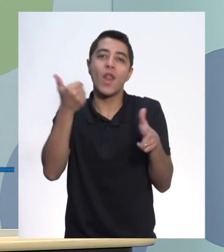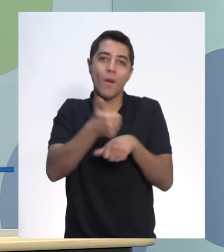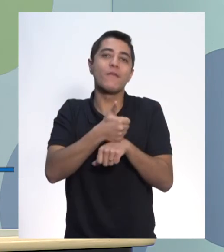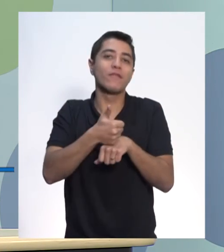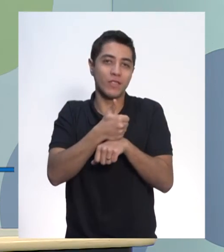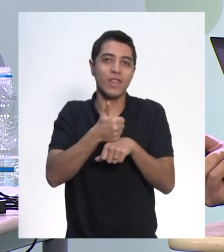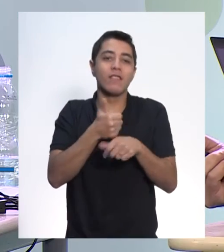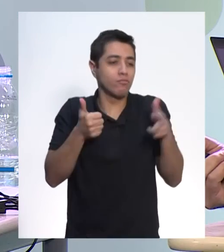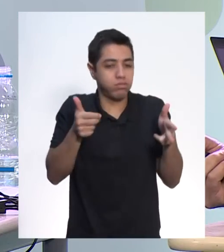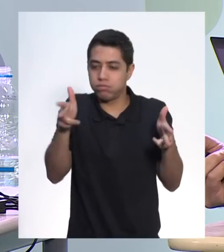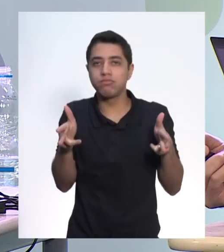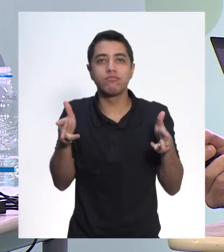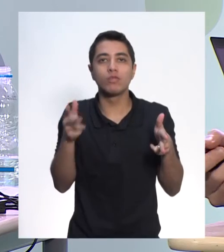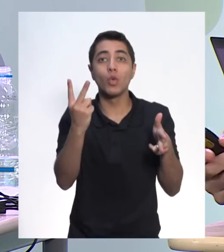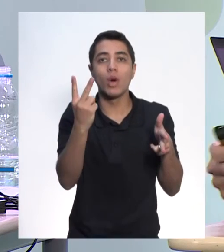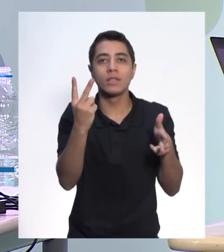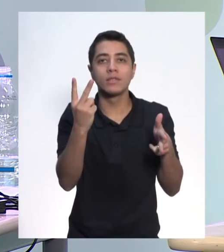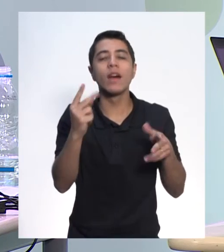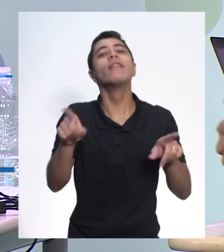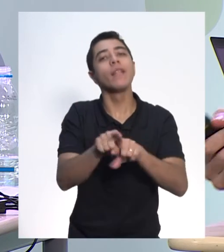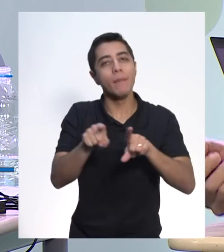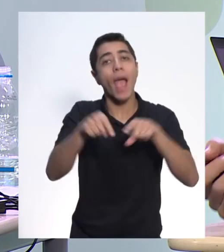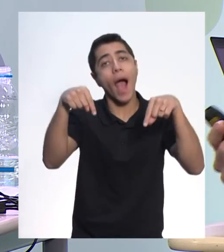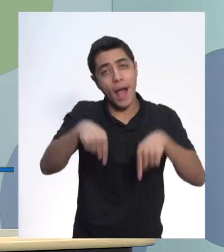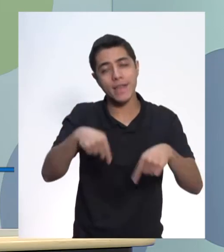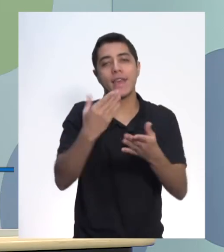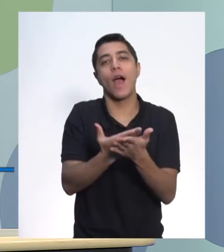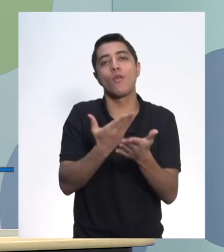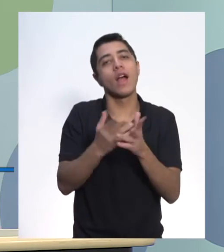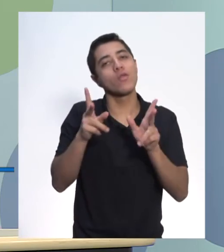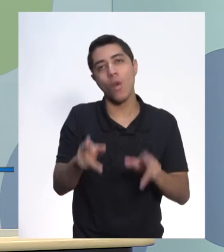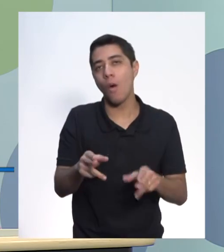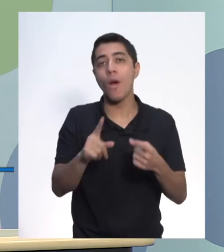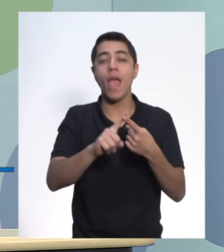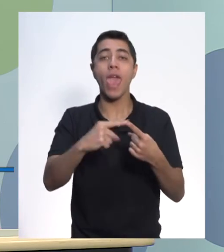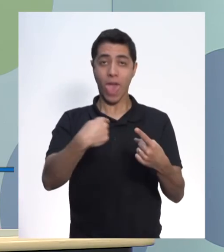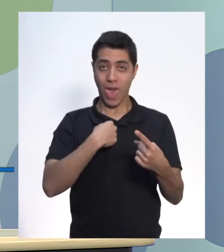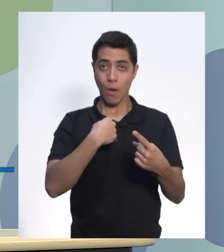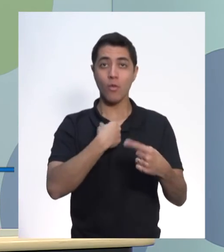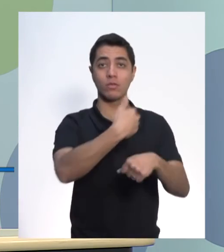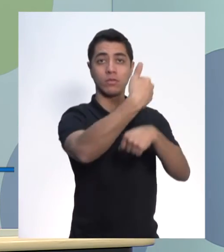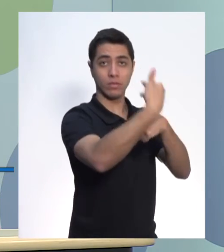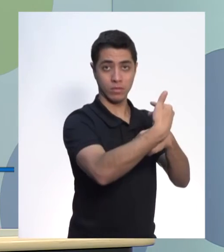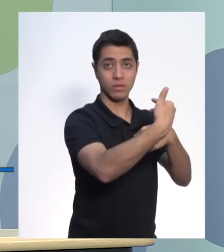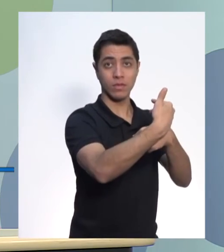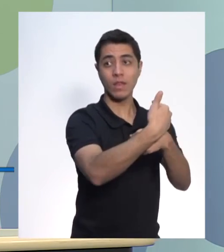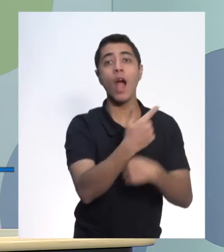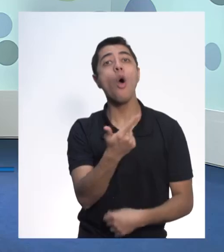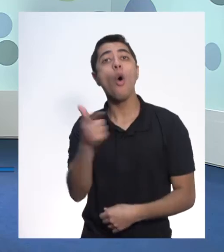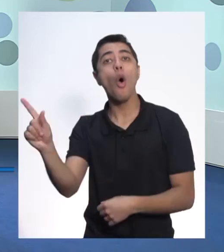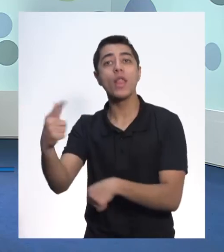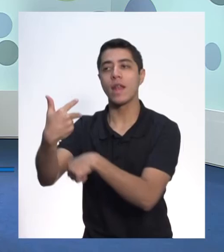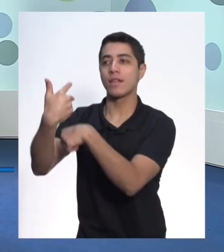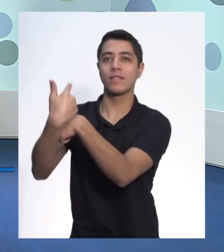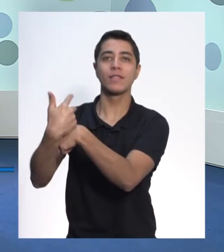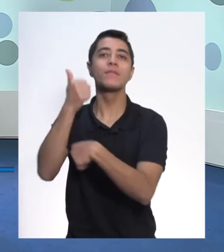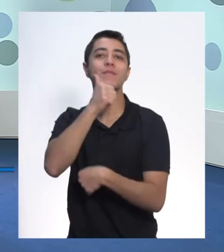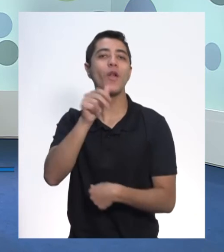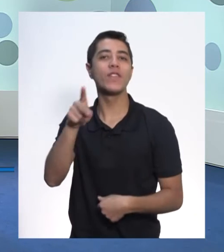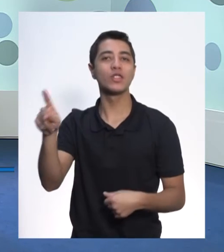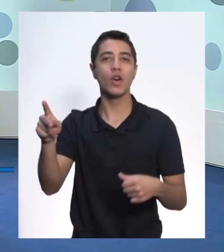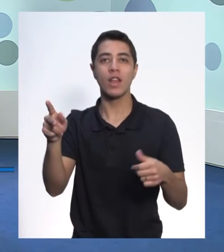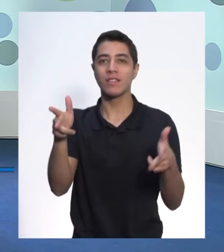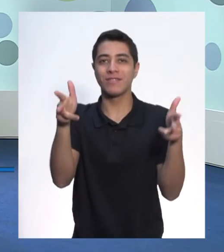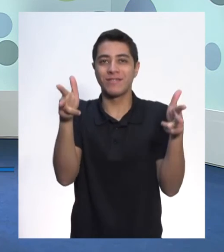ora a câmera filma a professora Juliana, e a gente tem esse corte, a gente tem esse movimento de câmeras para fazer esse movimento dentro do que a gente